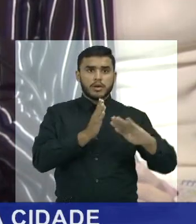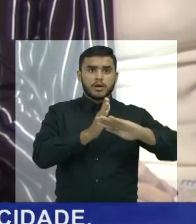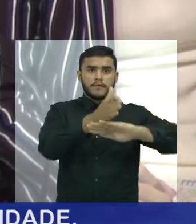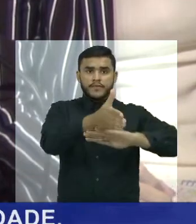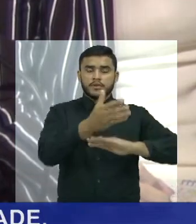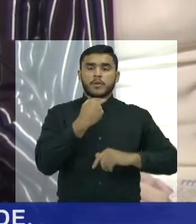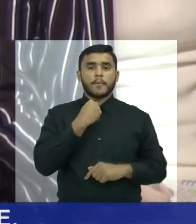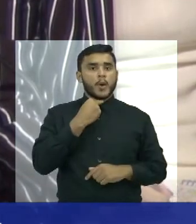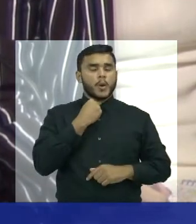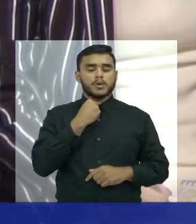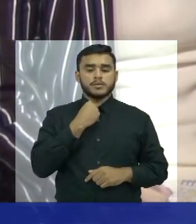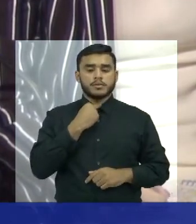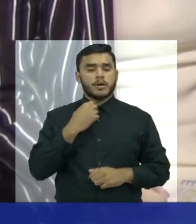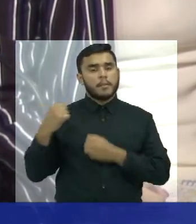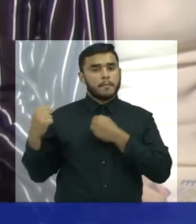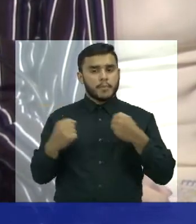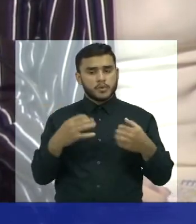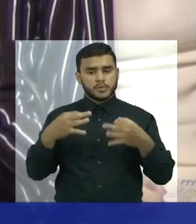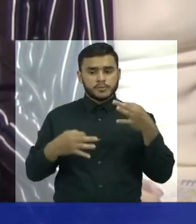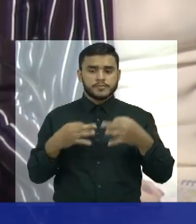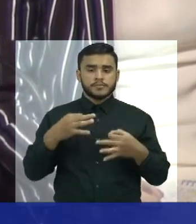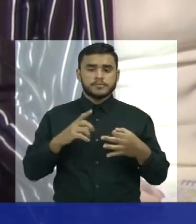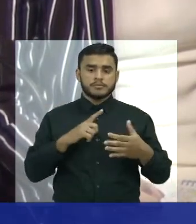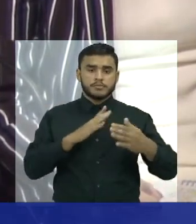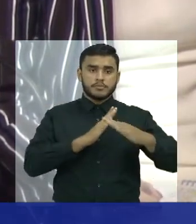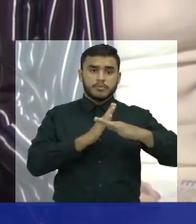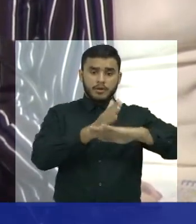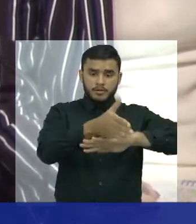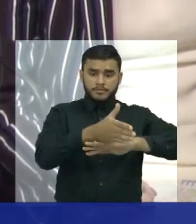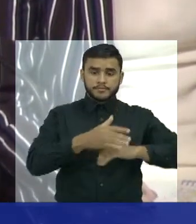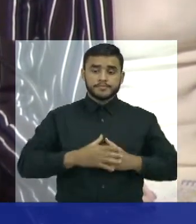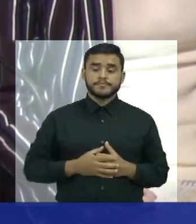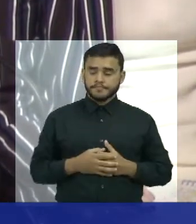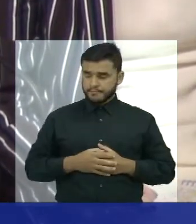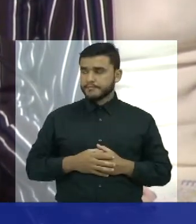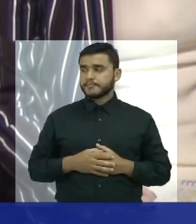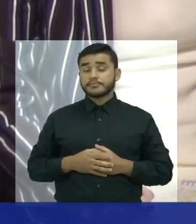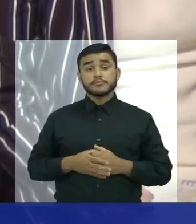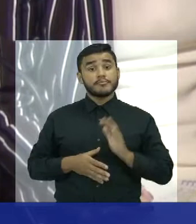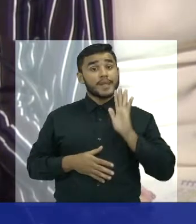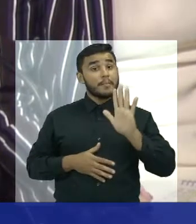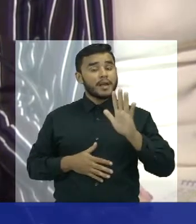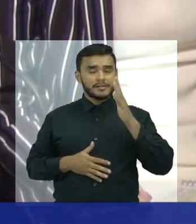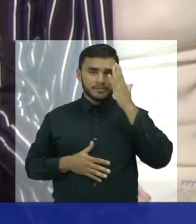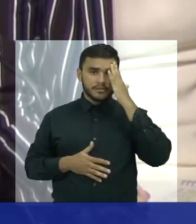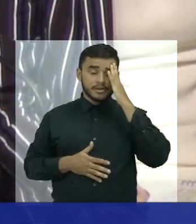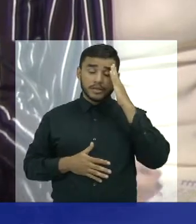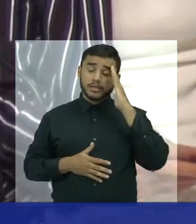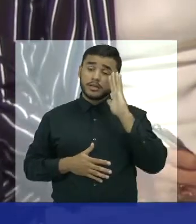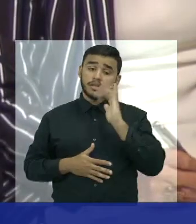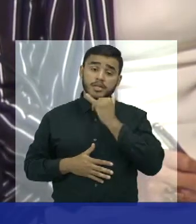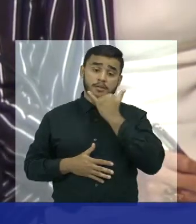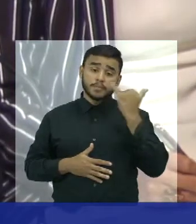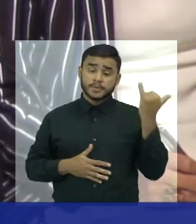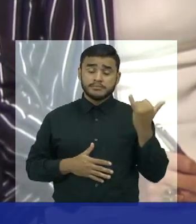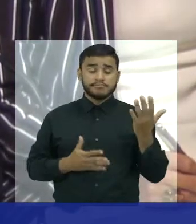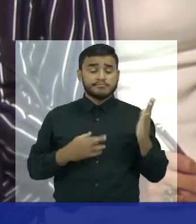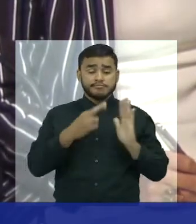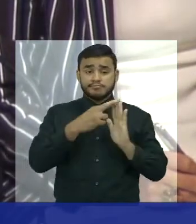Poder Judiciário, se for o caso, para poder ter esse acesso. Mas veja que é realmente algo que limita,